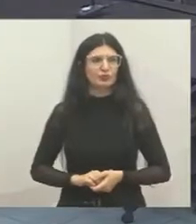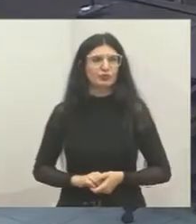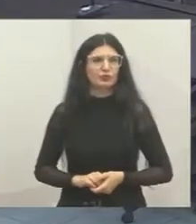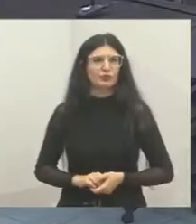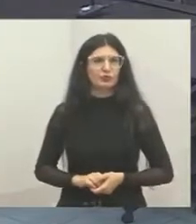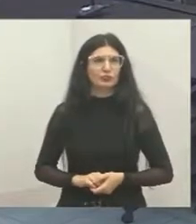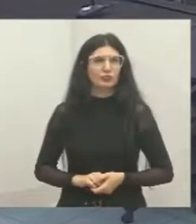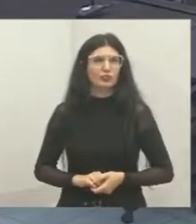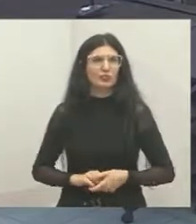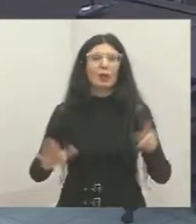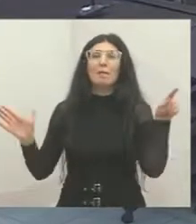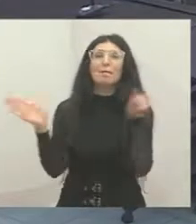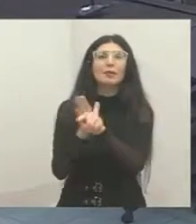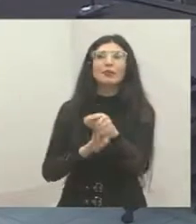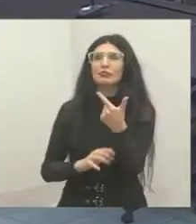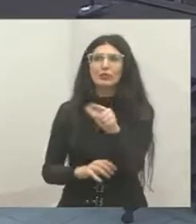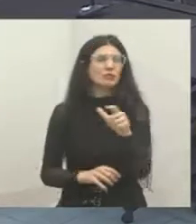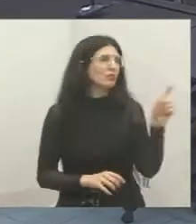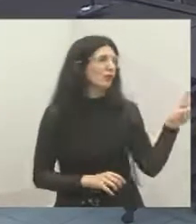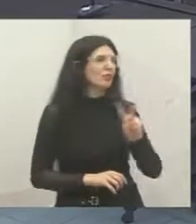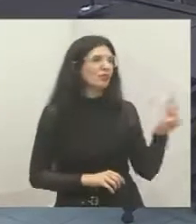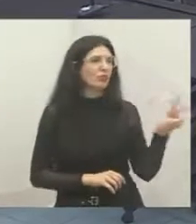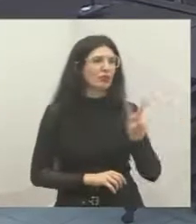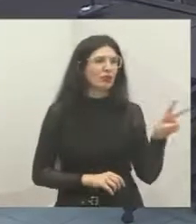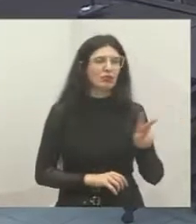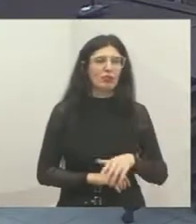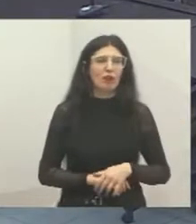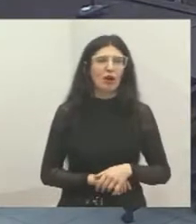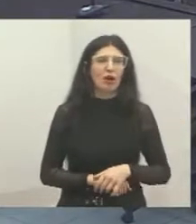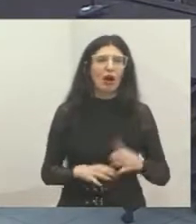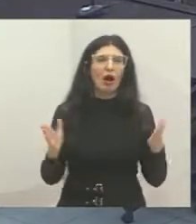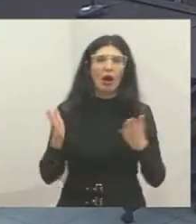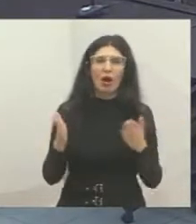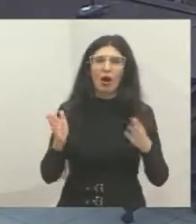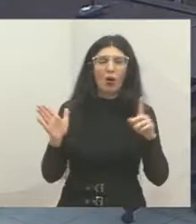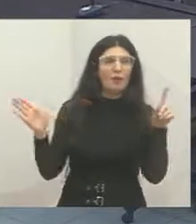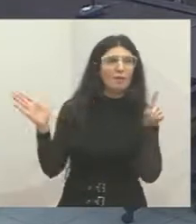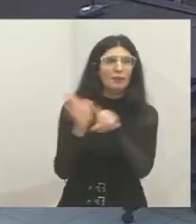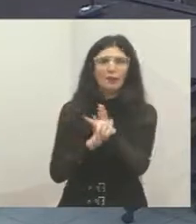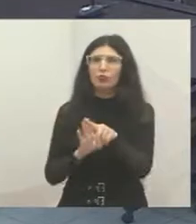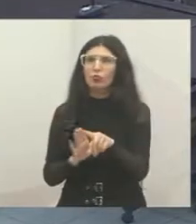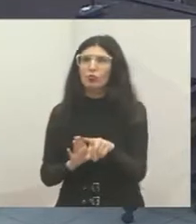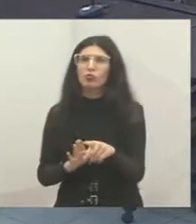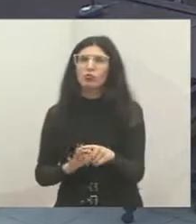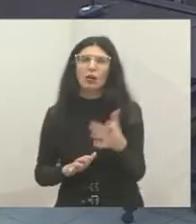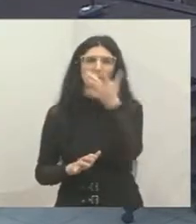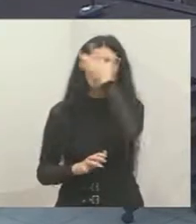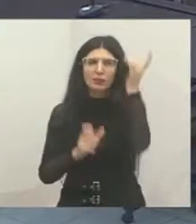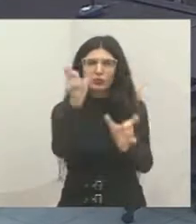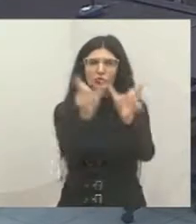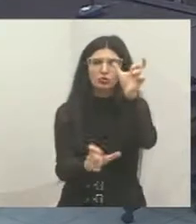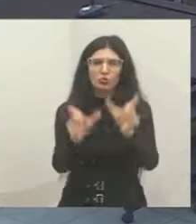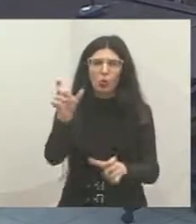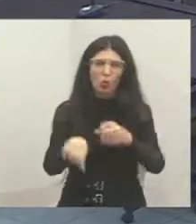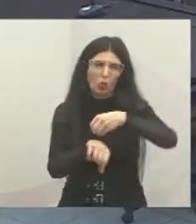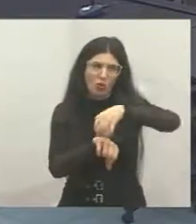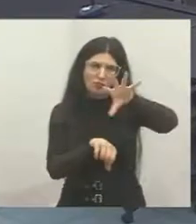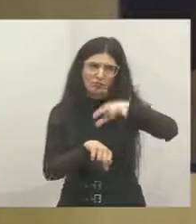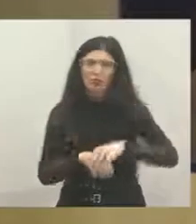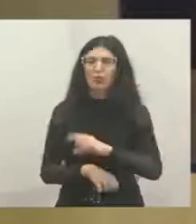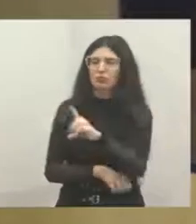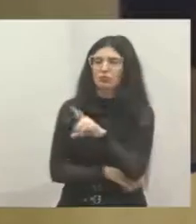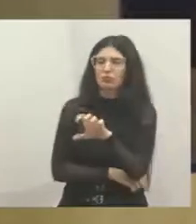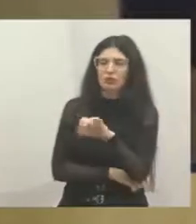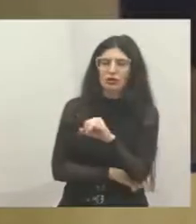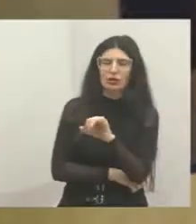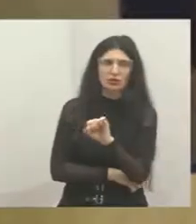Não tendo mais perguntas dos vereadores, eu abro agora para as perguntas enviadas pelos internautas, e a Deise vai ler algumas